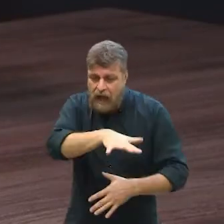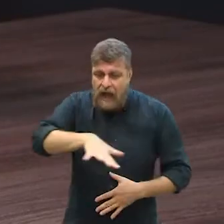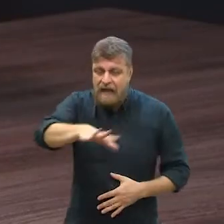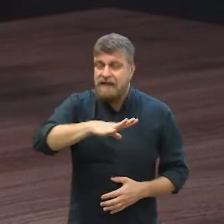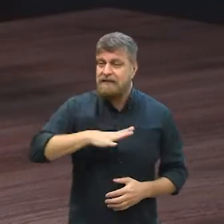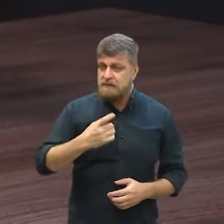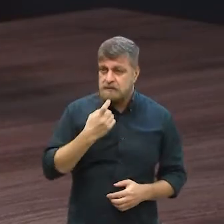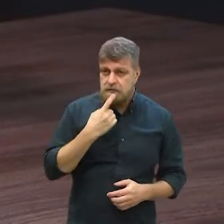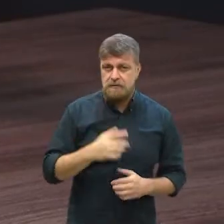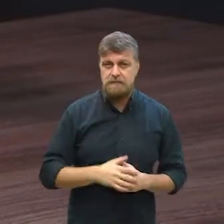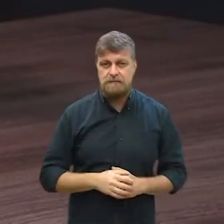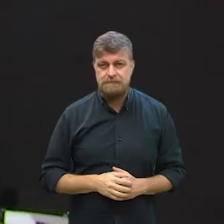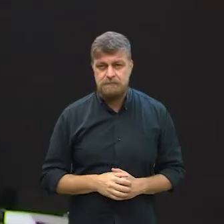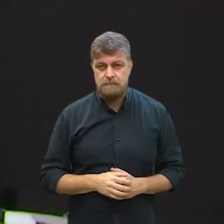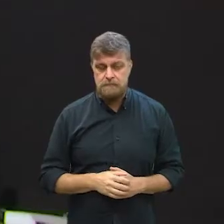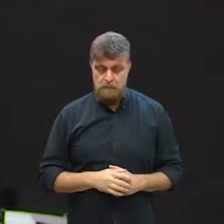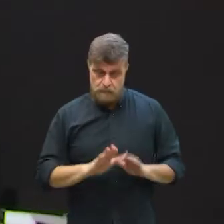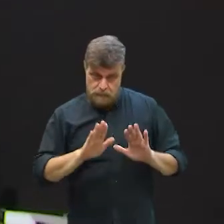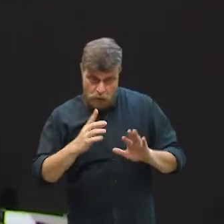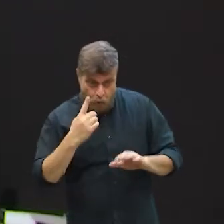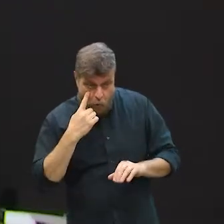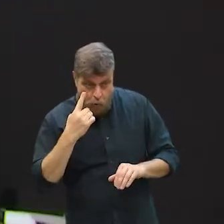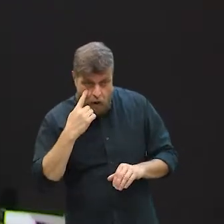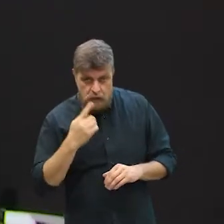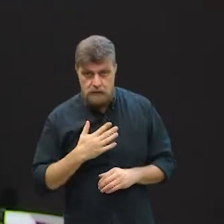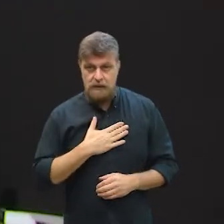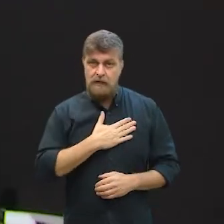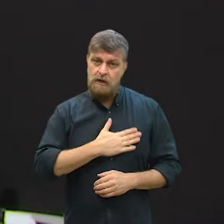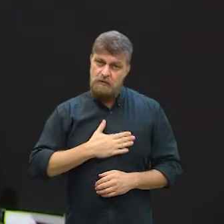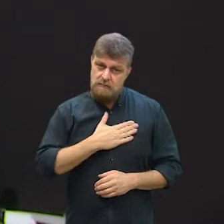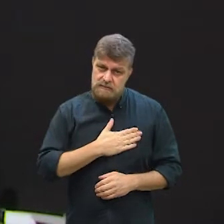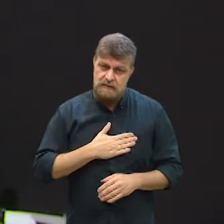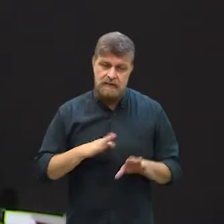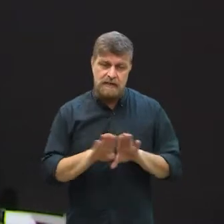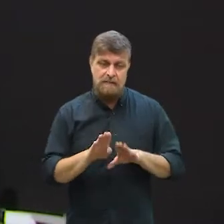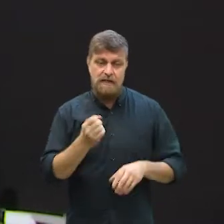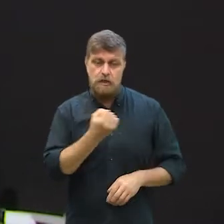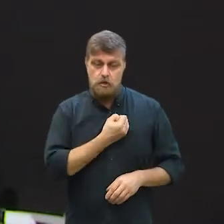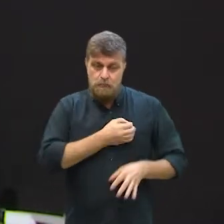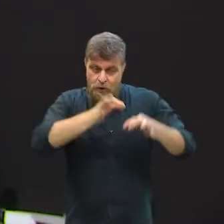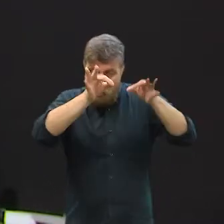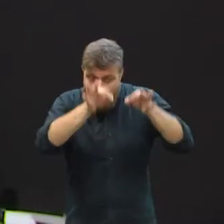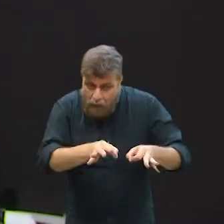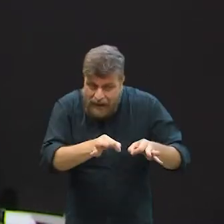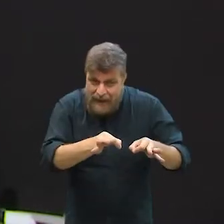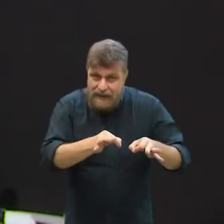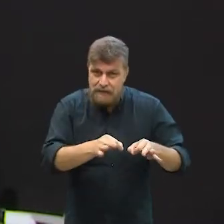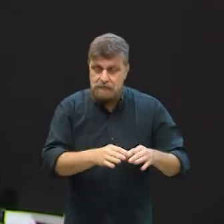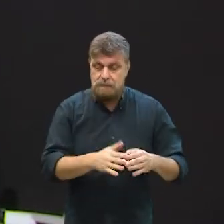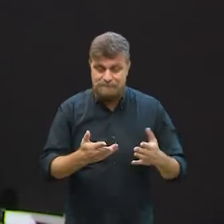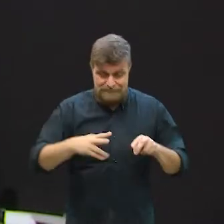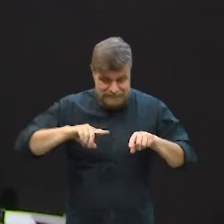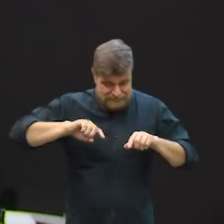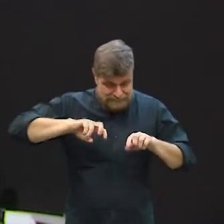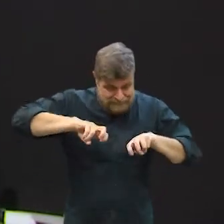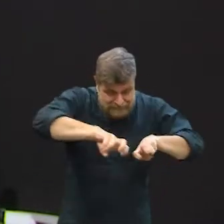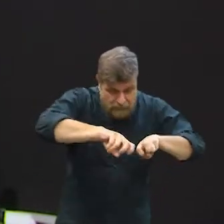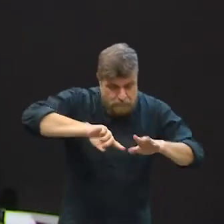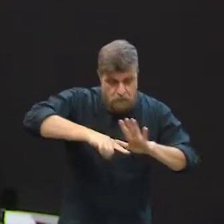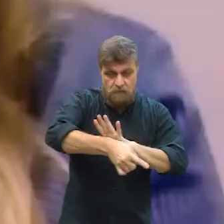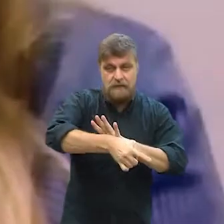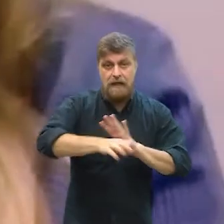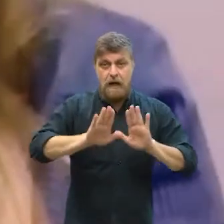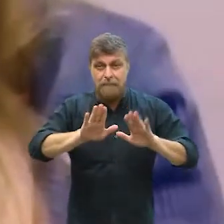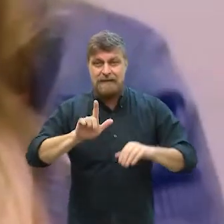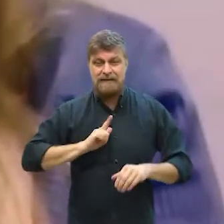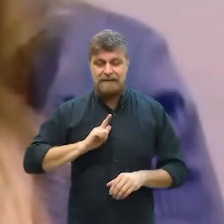nossa região, Giovana? Olha, Mirna, eu gostaria também da gente poder levantar esses números um pouquinho mais aprofundados,